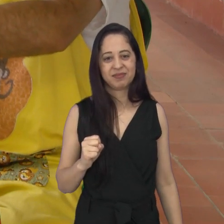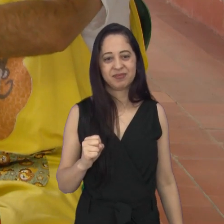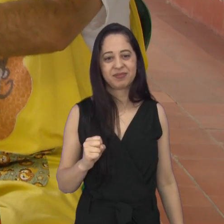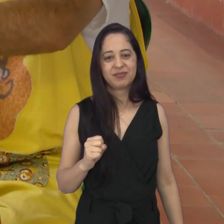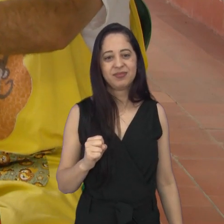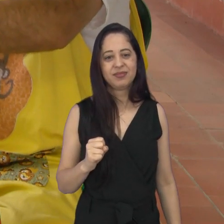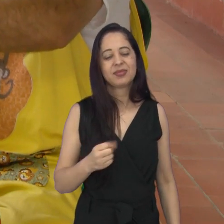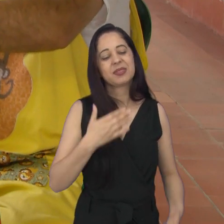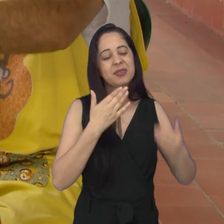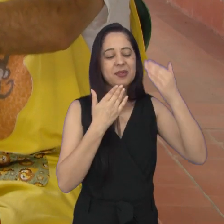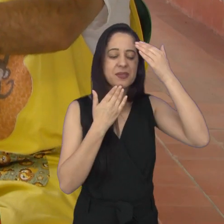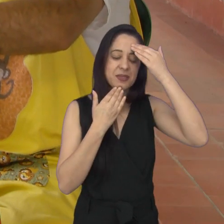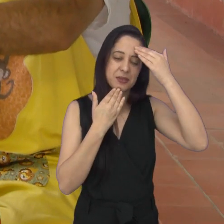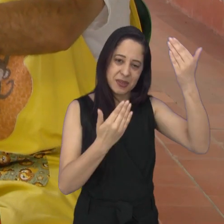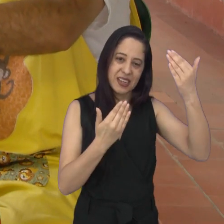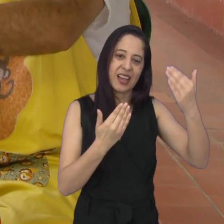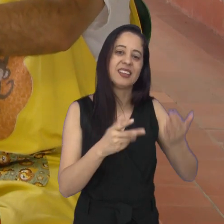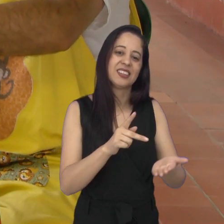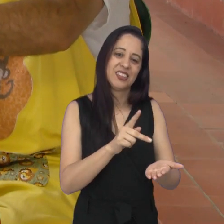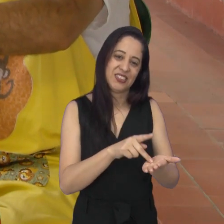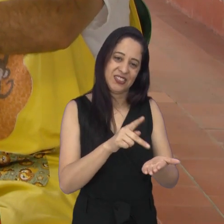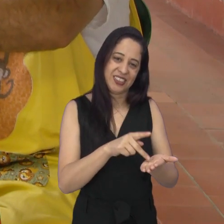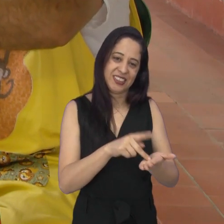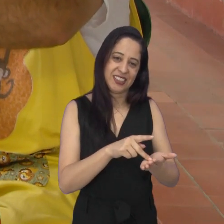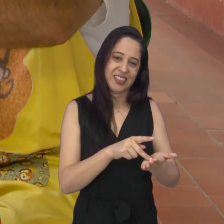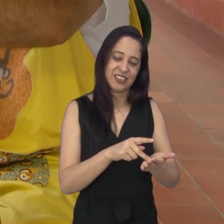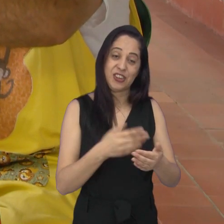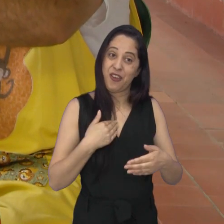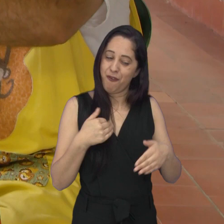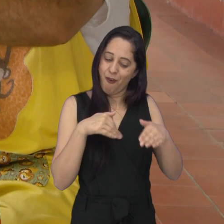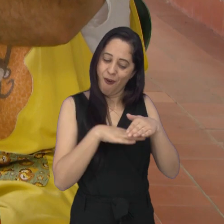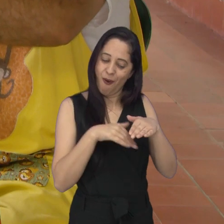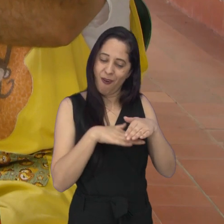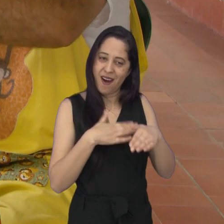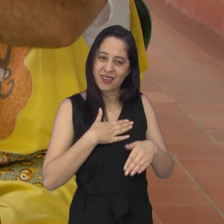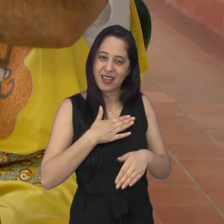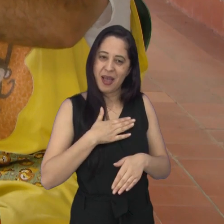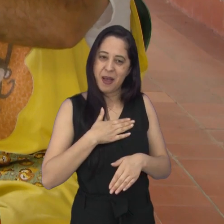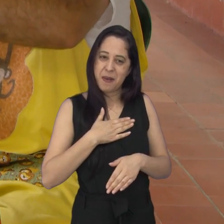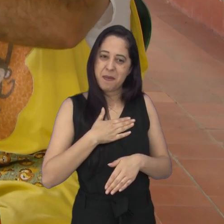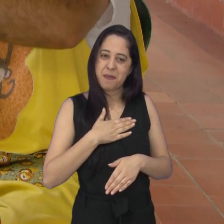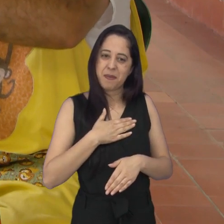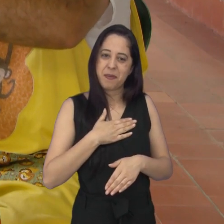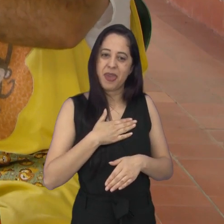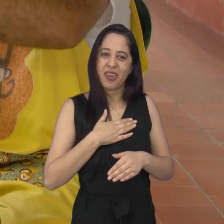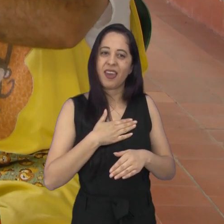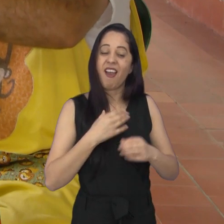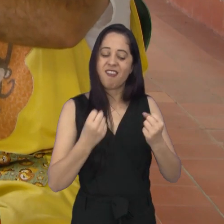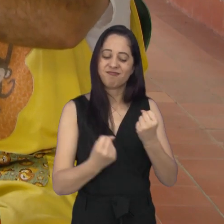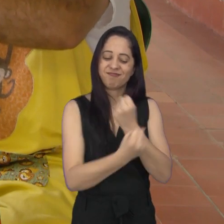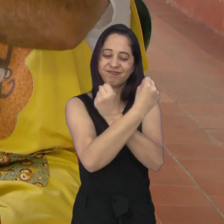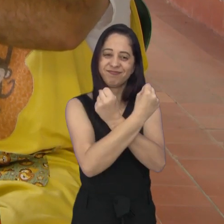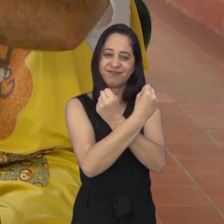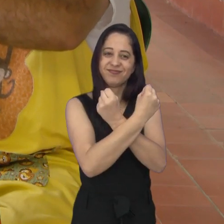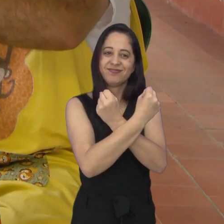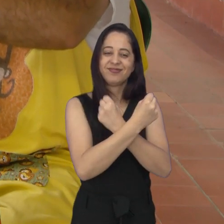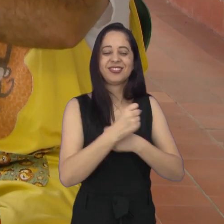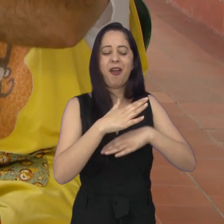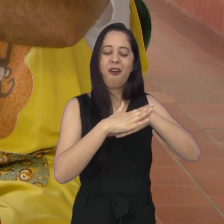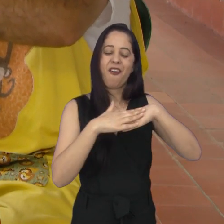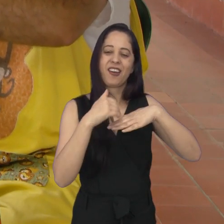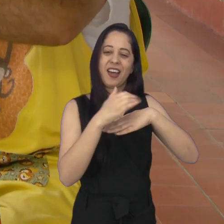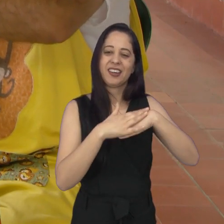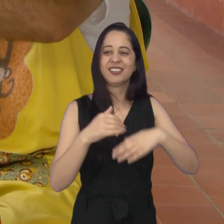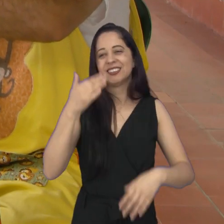gente aqui. Muito obrigada de coração. Eu vou guardar a minha Mulher Maravilha com muito carinho,